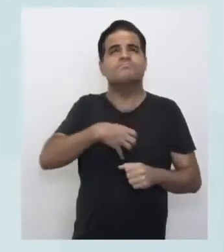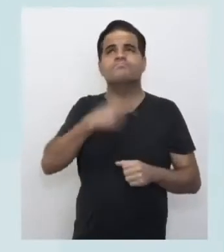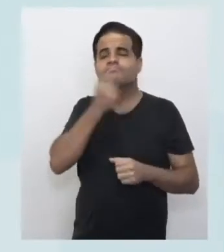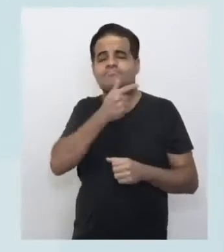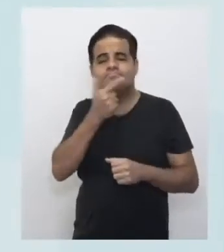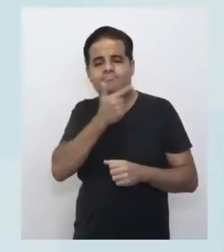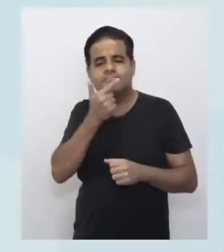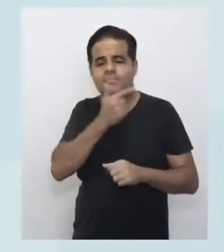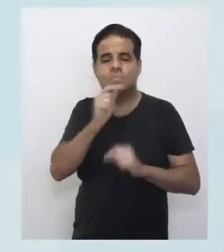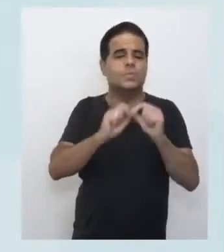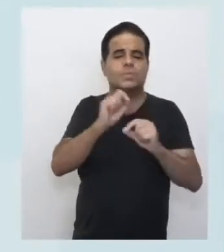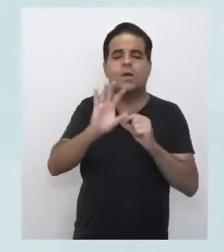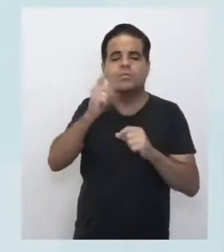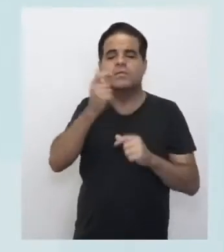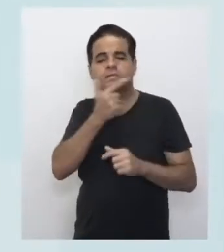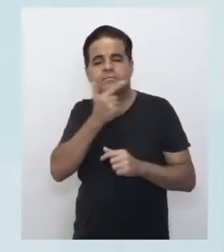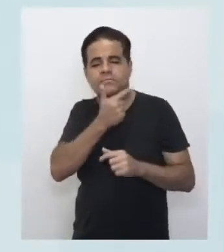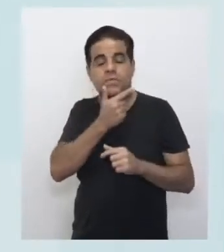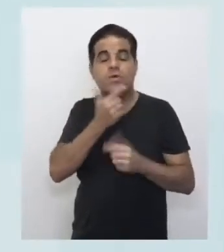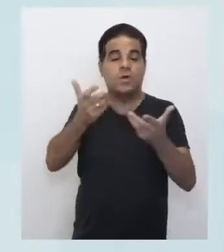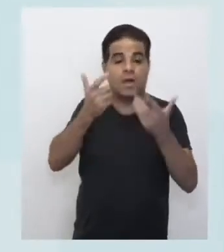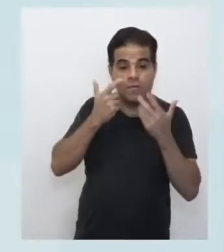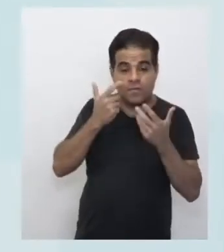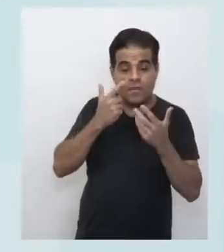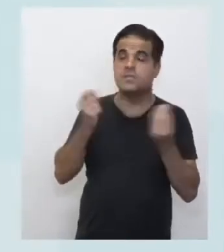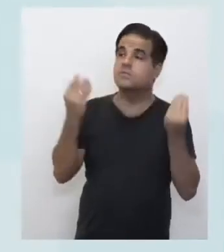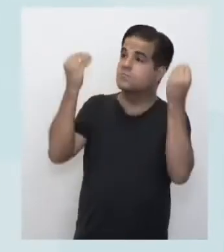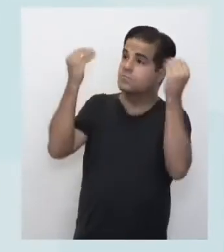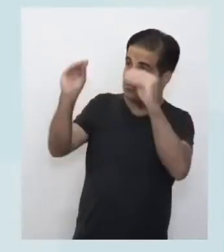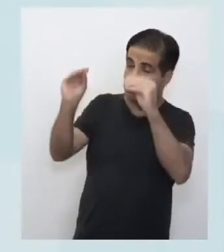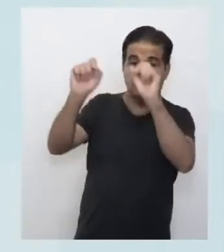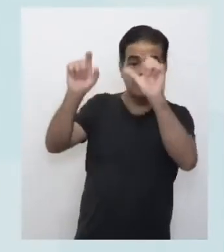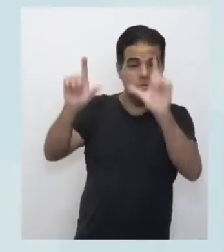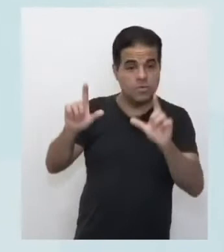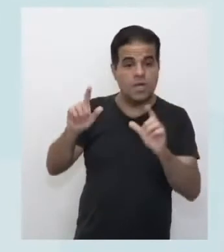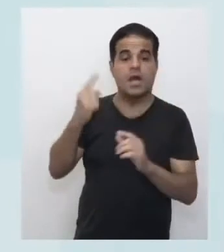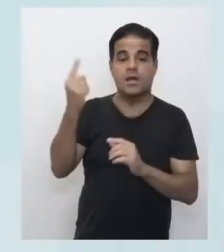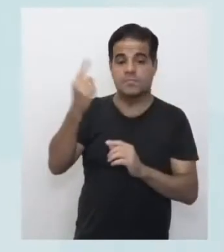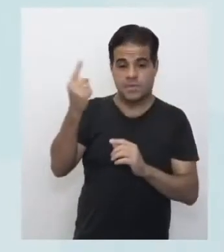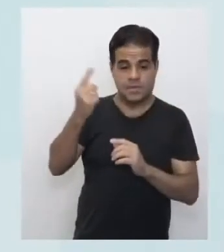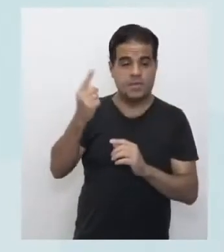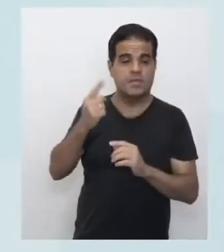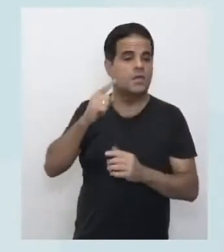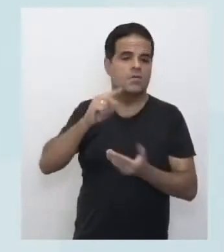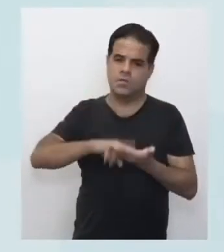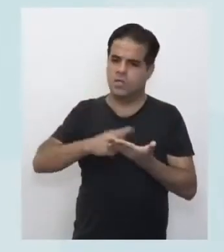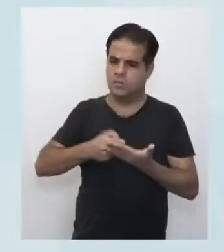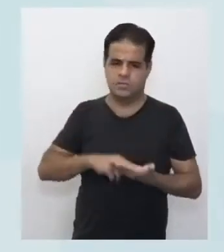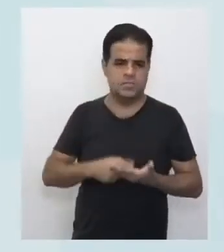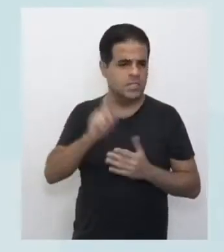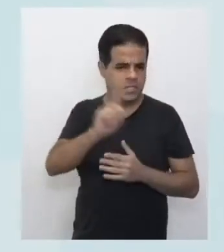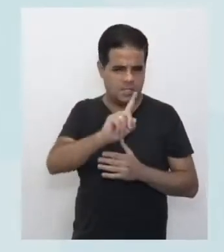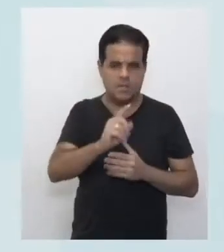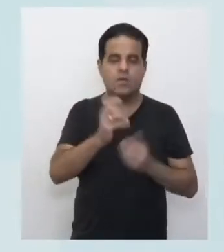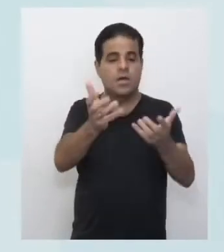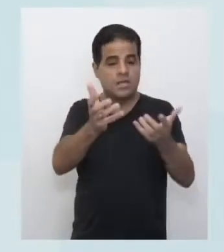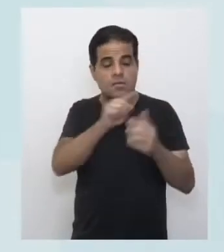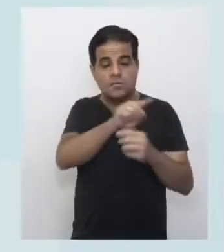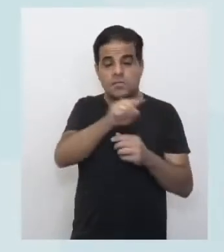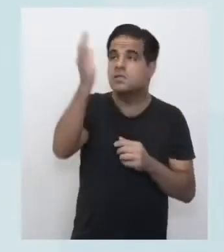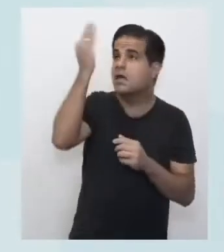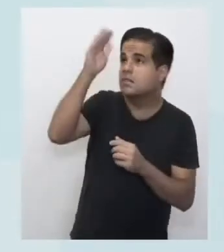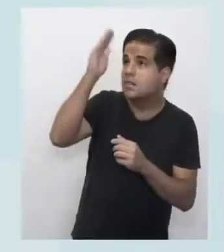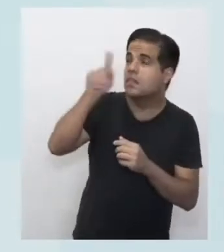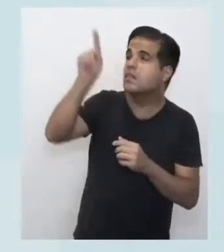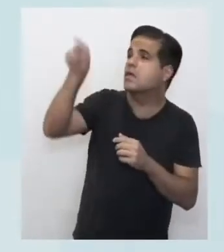vocês rirem. Eu quero a D, eu quero que vocês coloquem na primeira aí. A gente não vai traduzir porque a gente quer que vocês entendam o